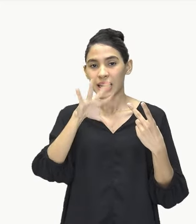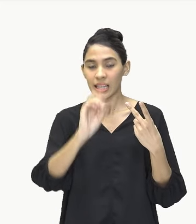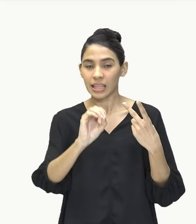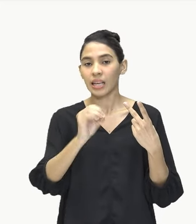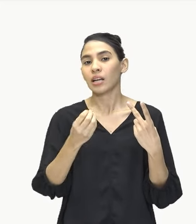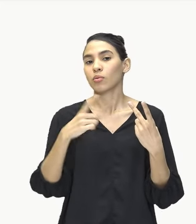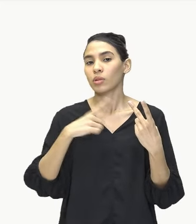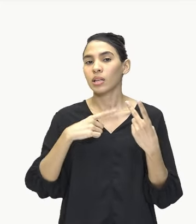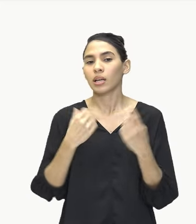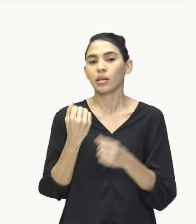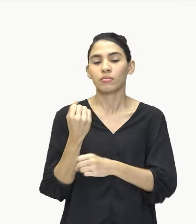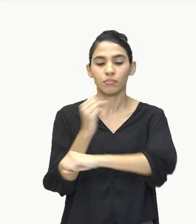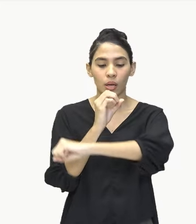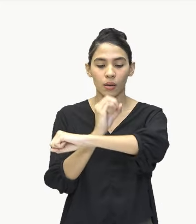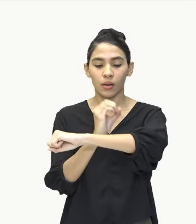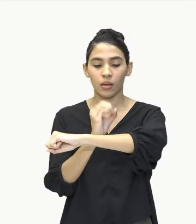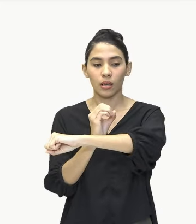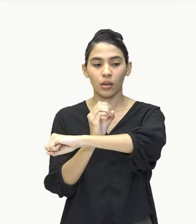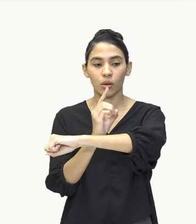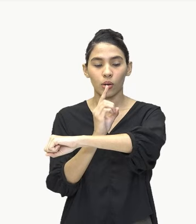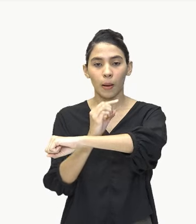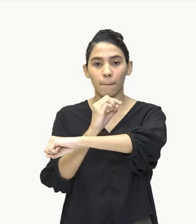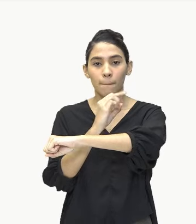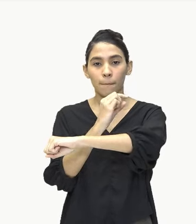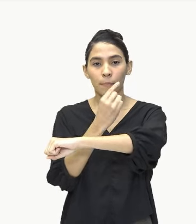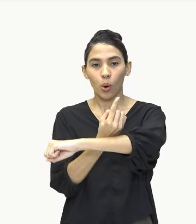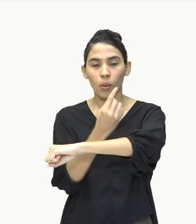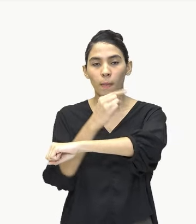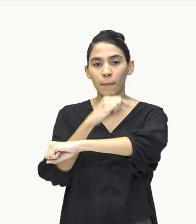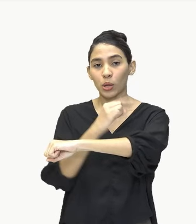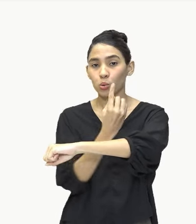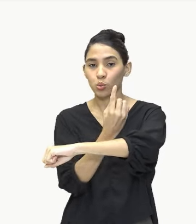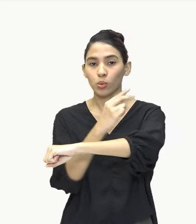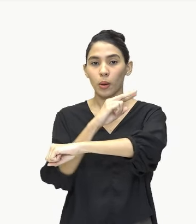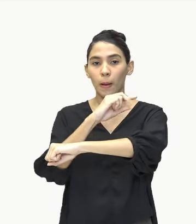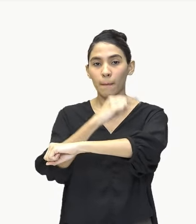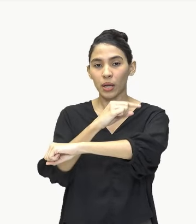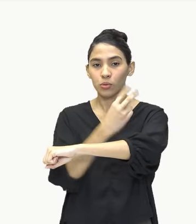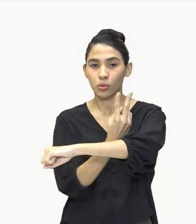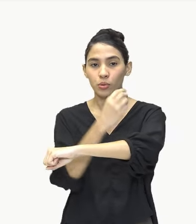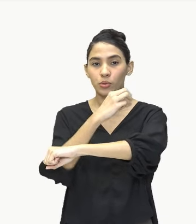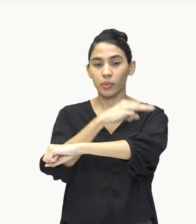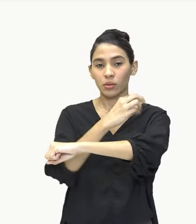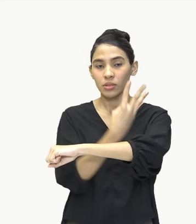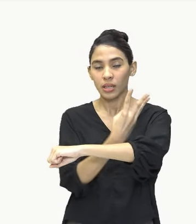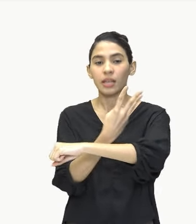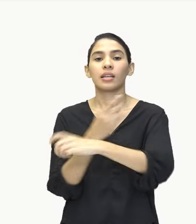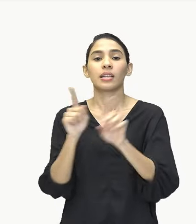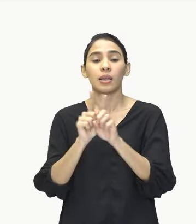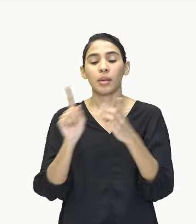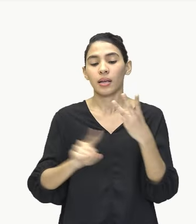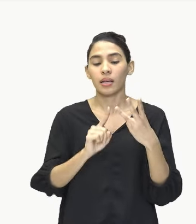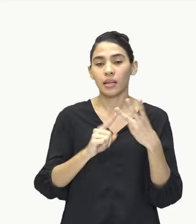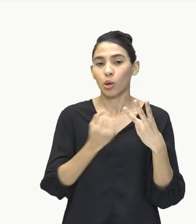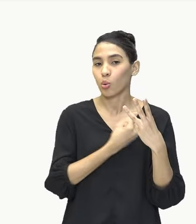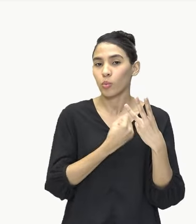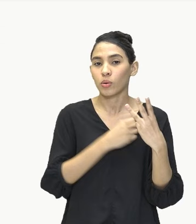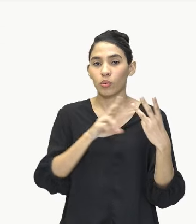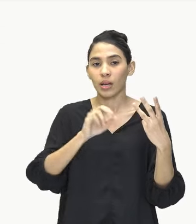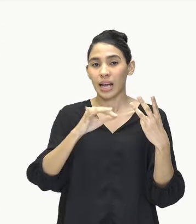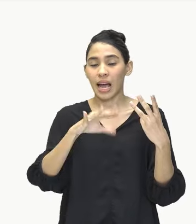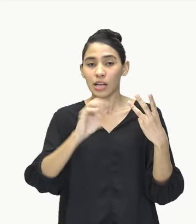números negativos. Ele pode ser um número racional, que são os números escritos em forma de